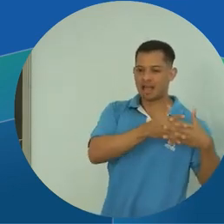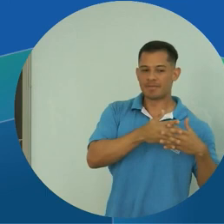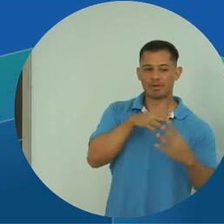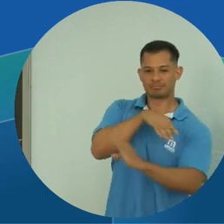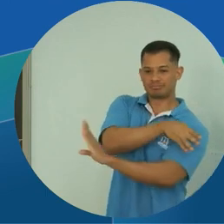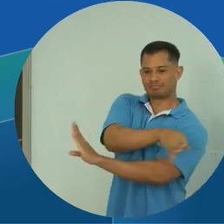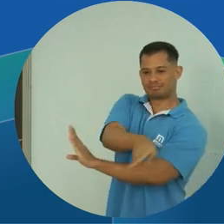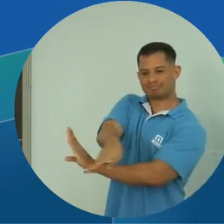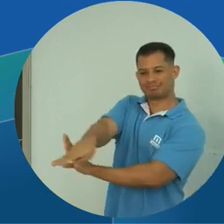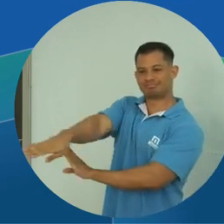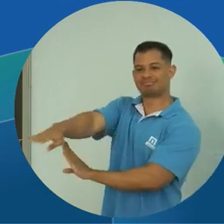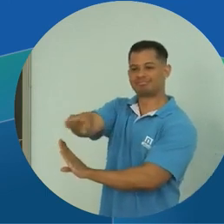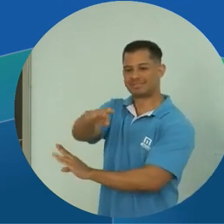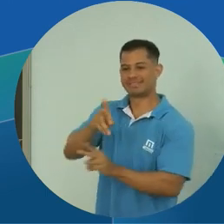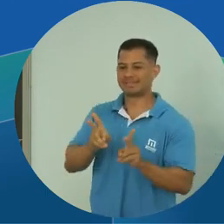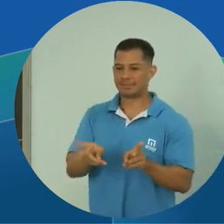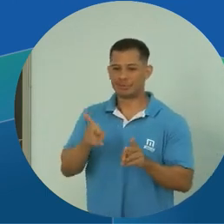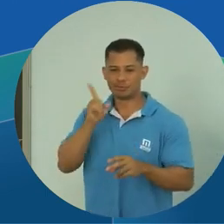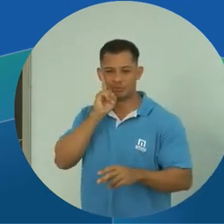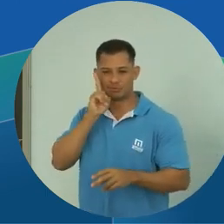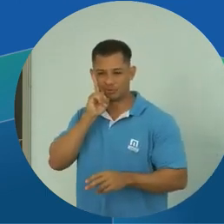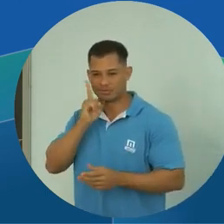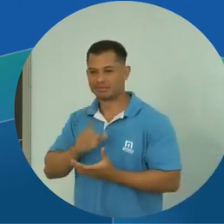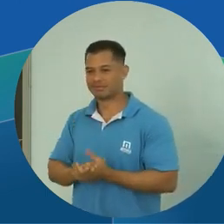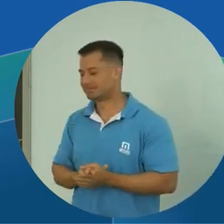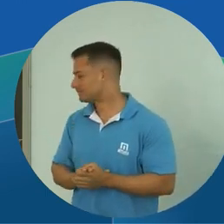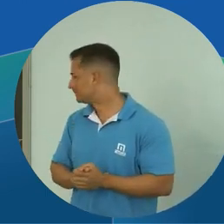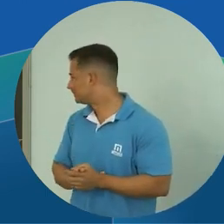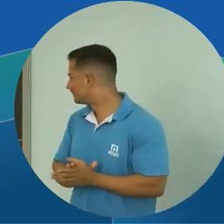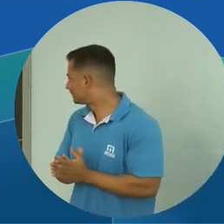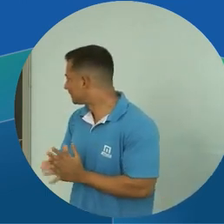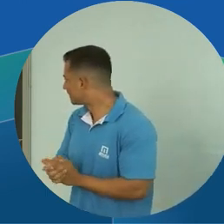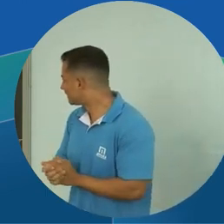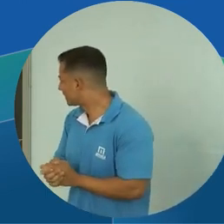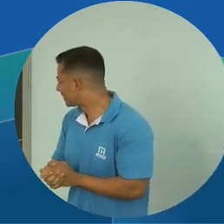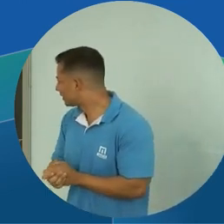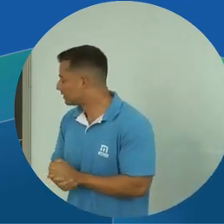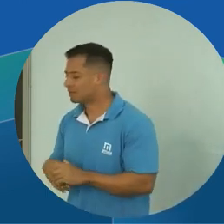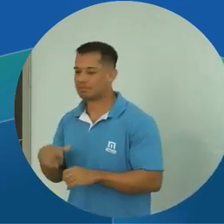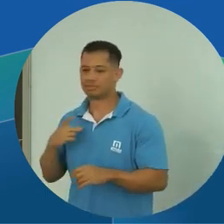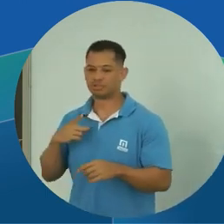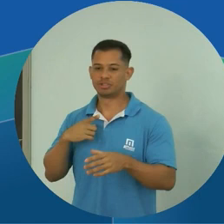E as condições que eu falei, tivemos condições variadas de bombeamento, de baixo para cima.